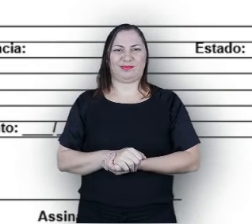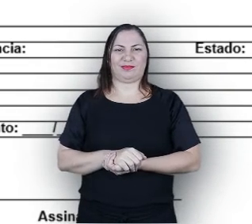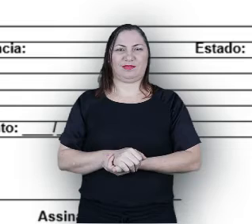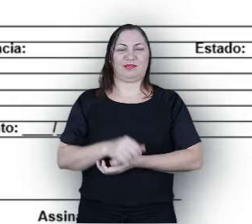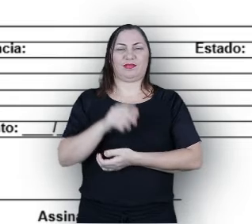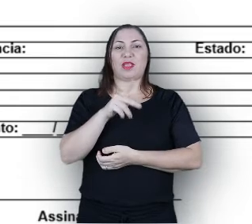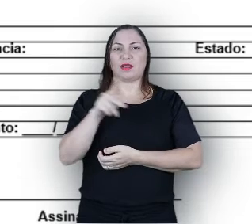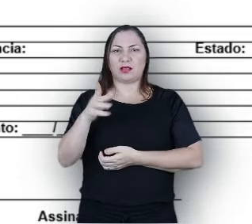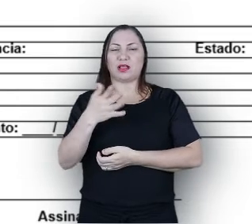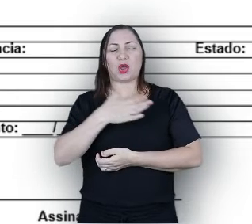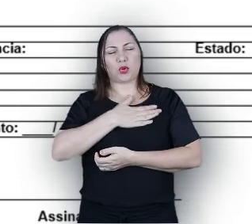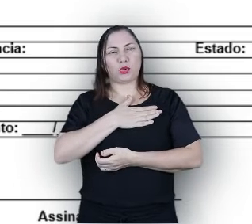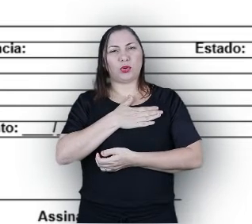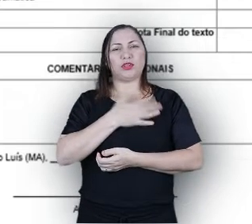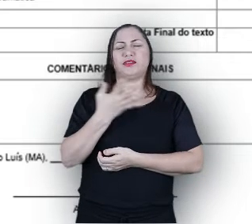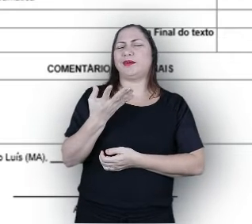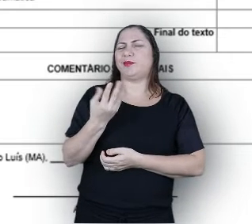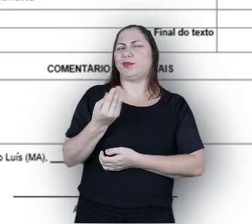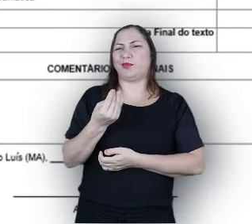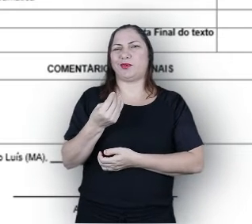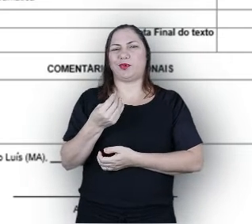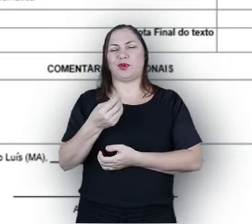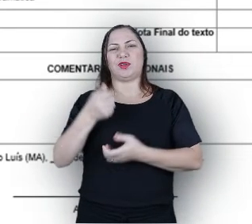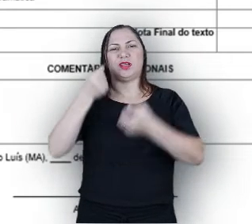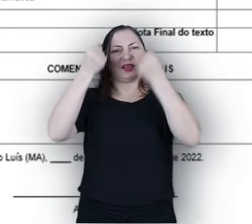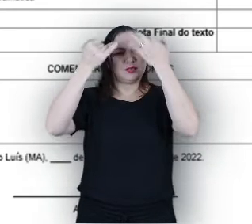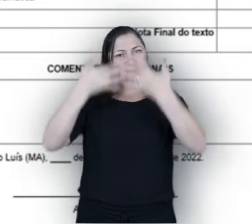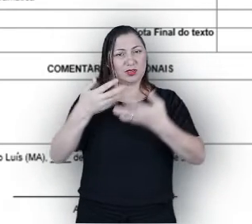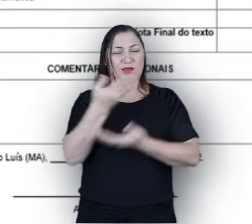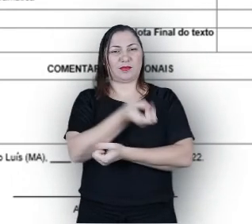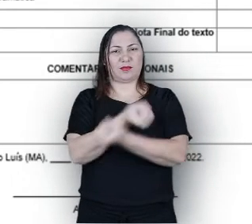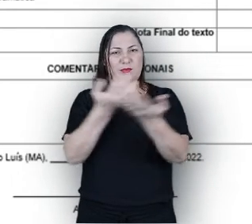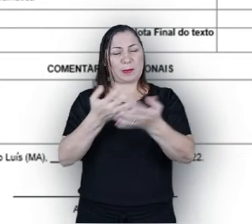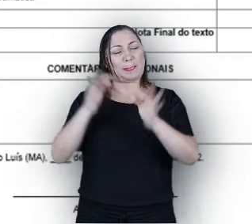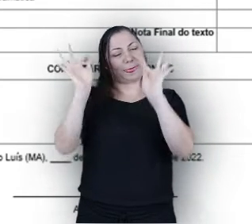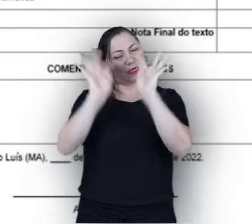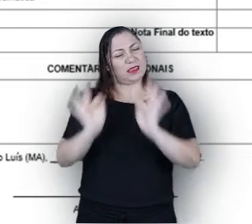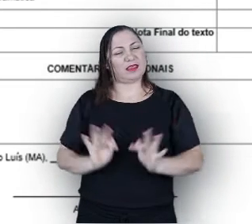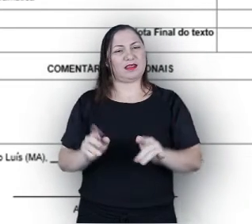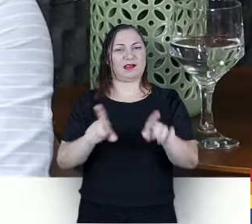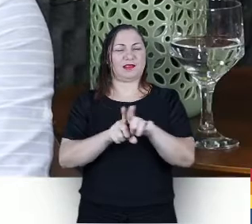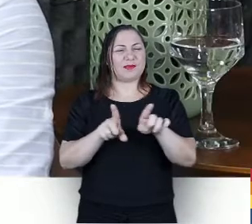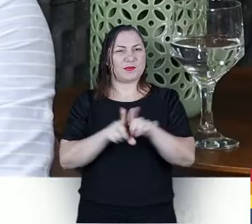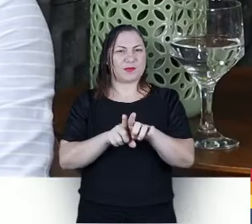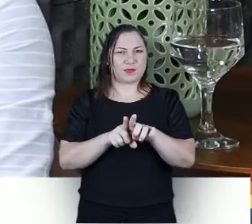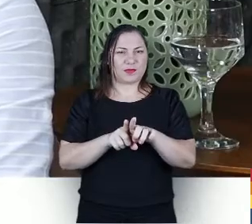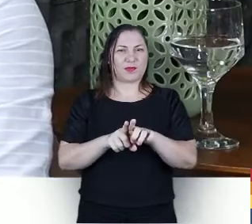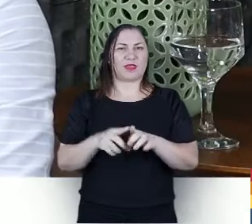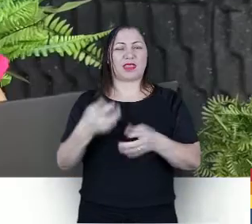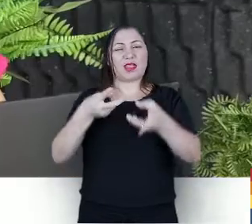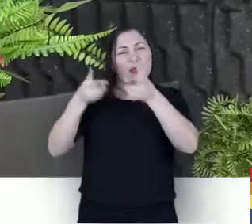eu posso compartilhar também, se houver interesse. E é isso.